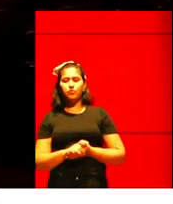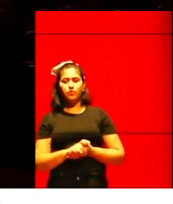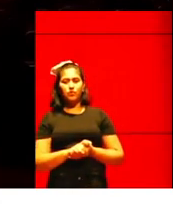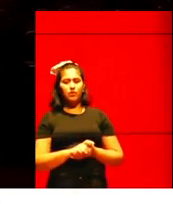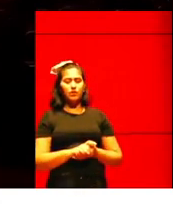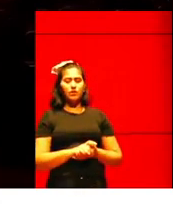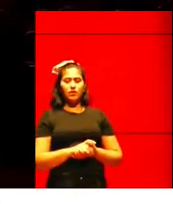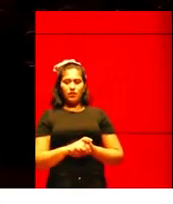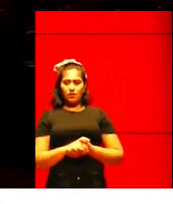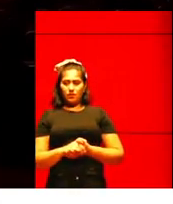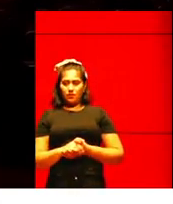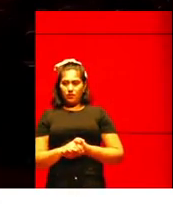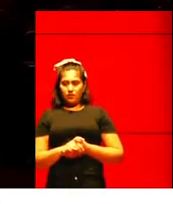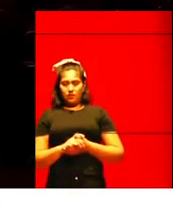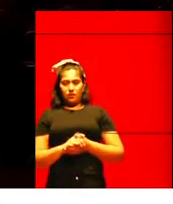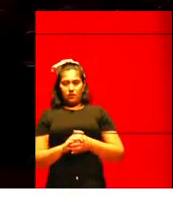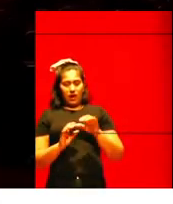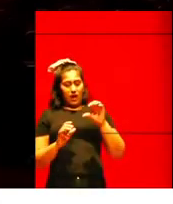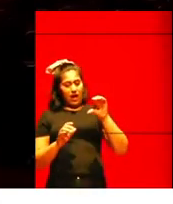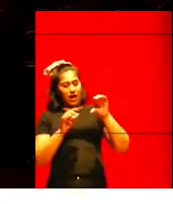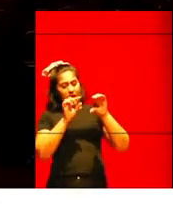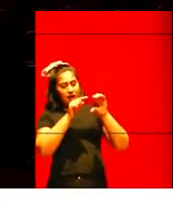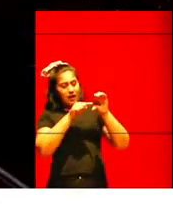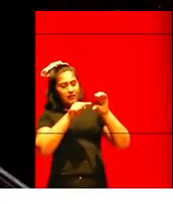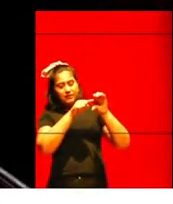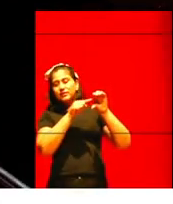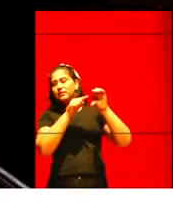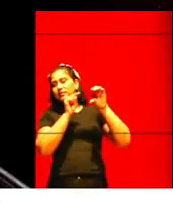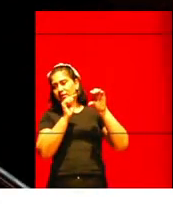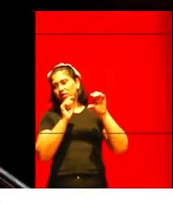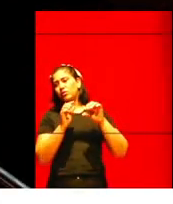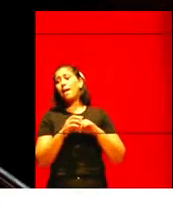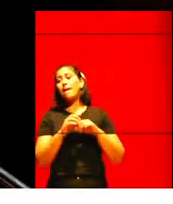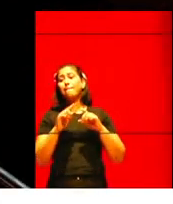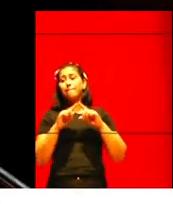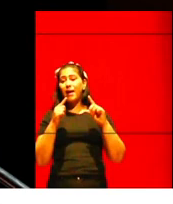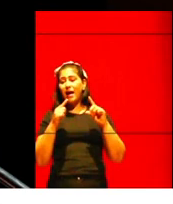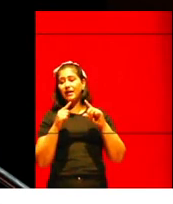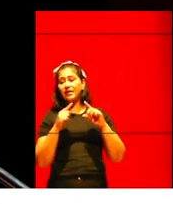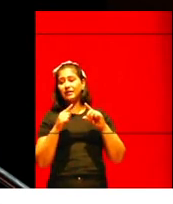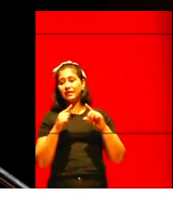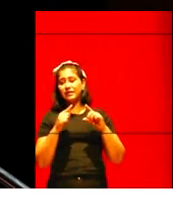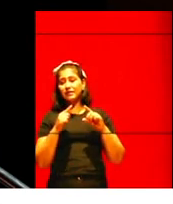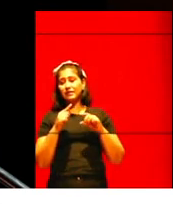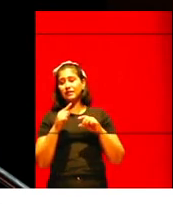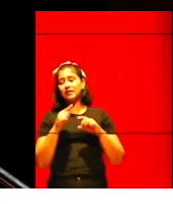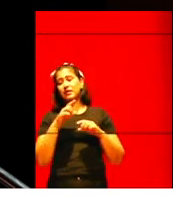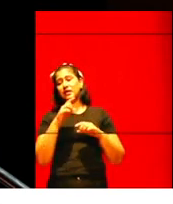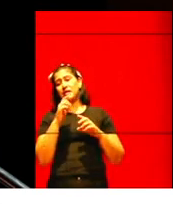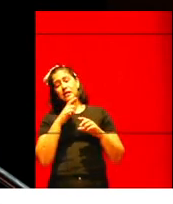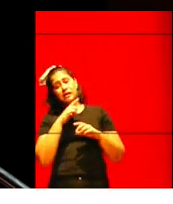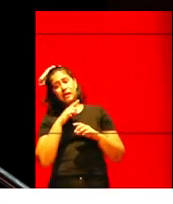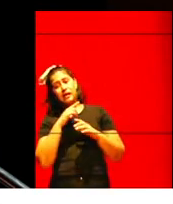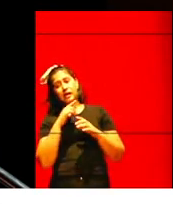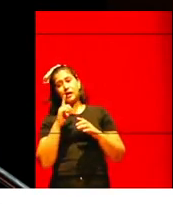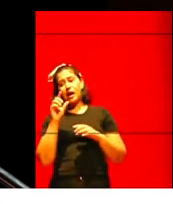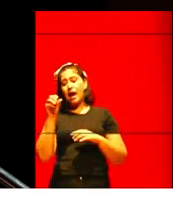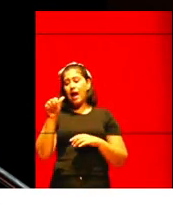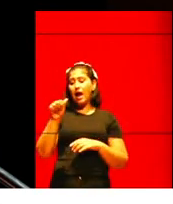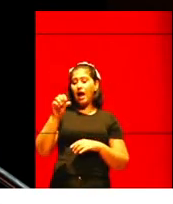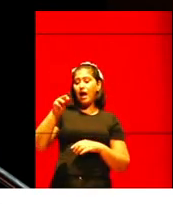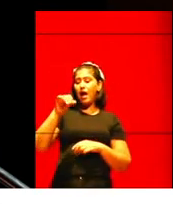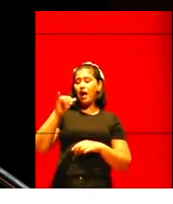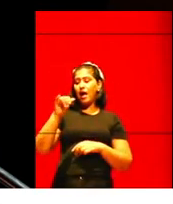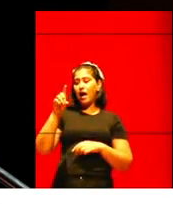das suas células. Só que, em sua grande maioria, a molécula que vai estar dentro dos vegetais é o amido,